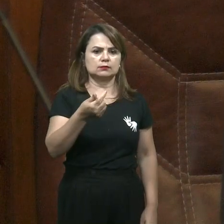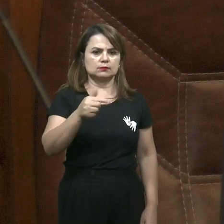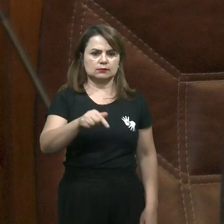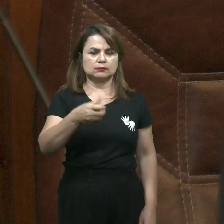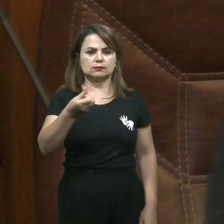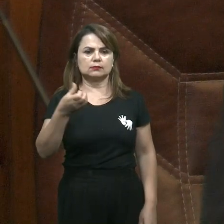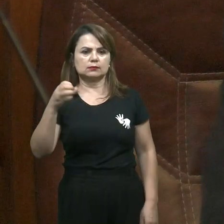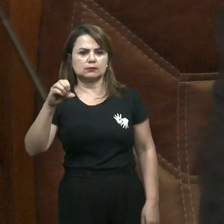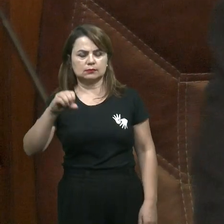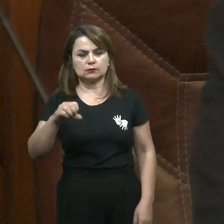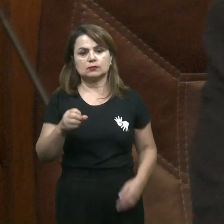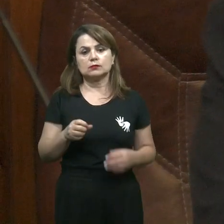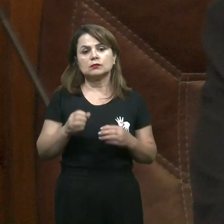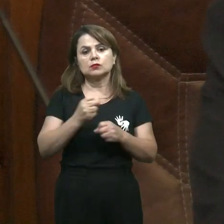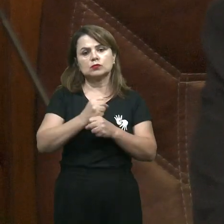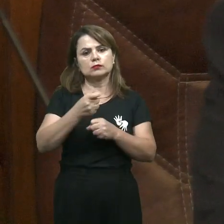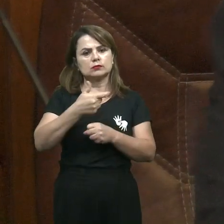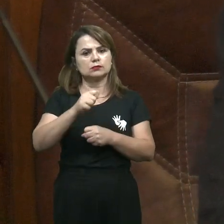Obrigado.